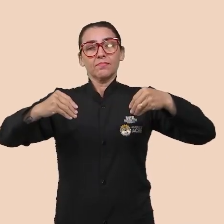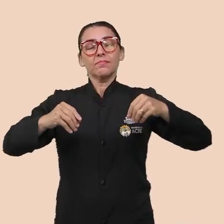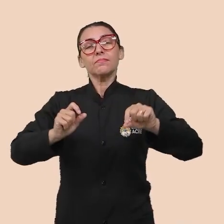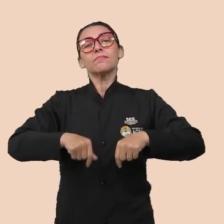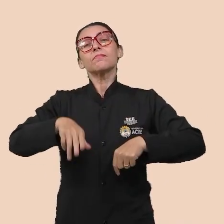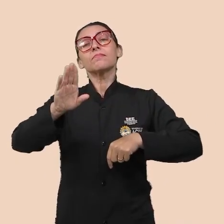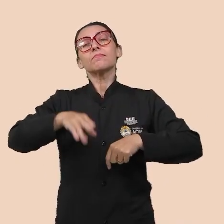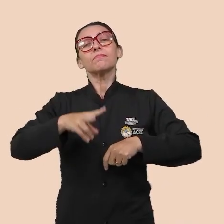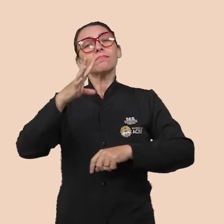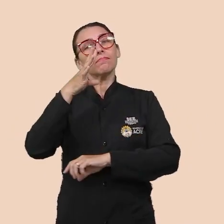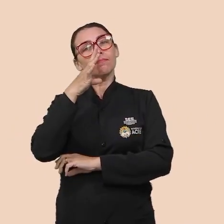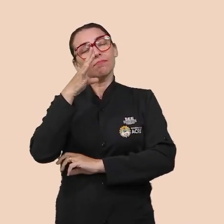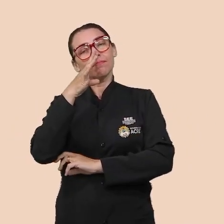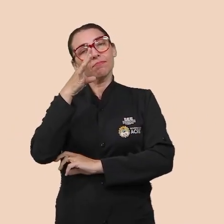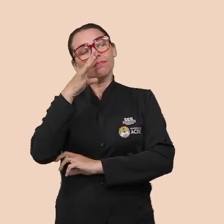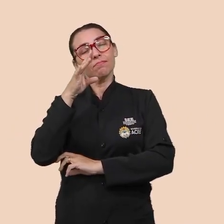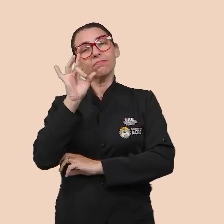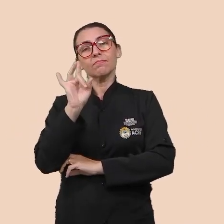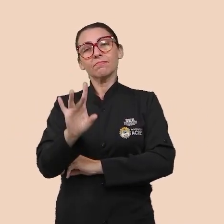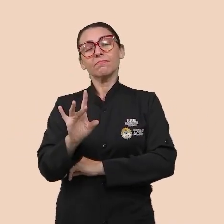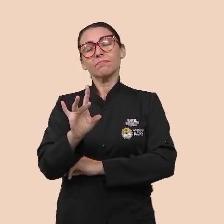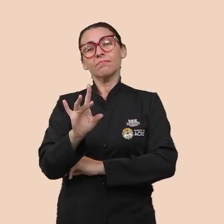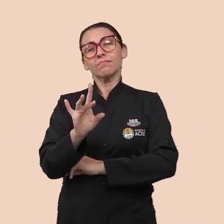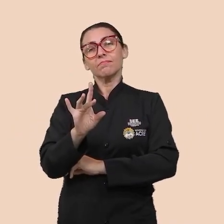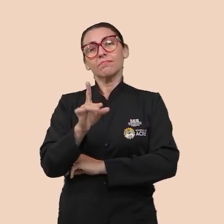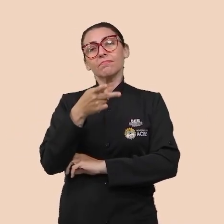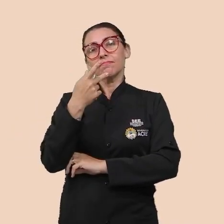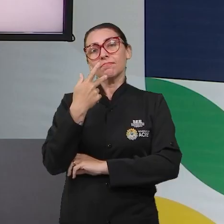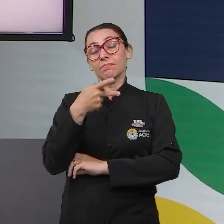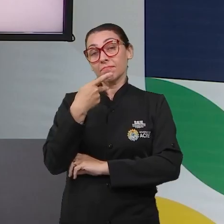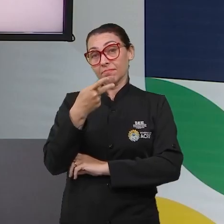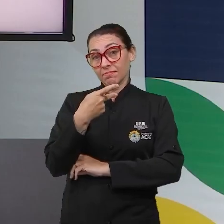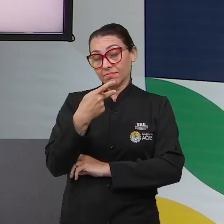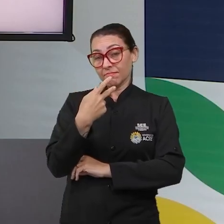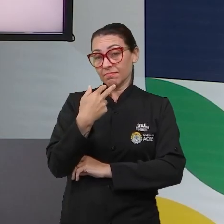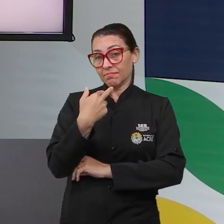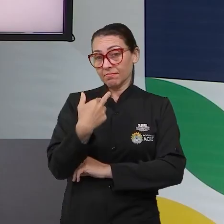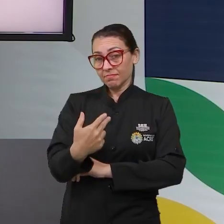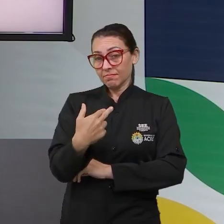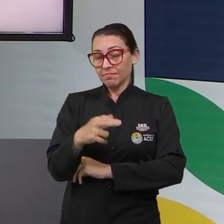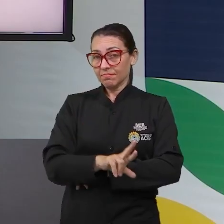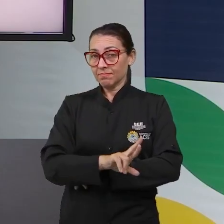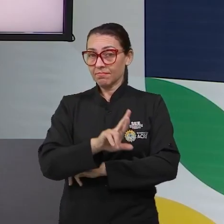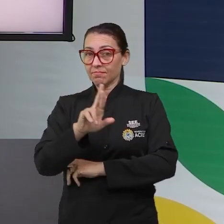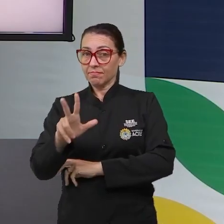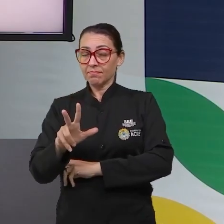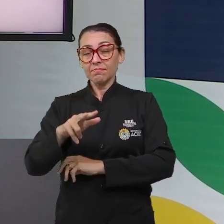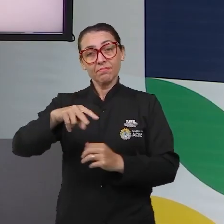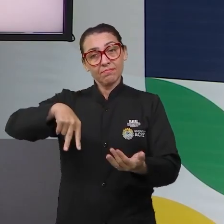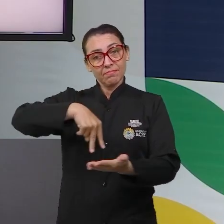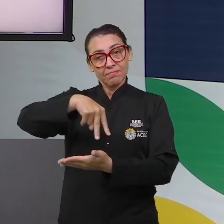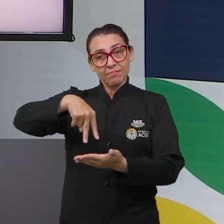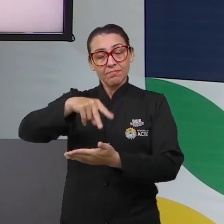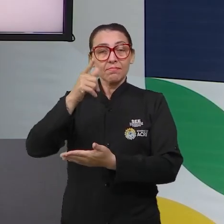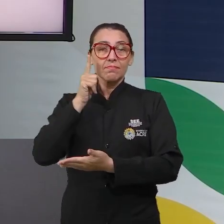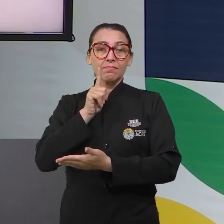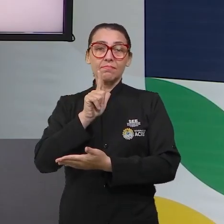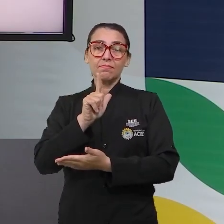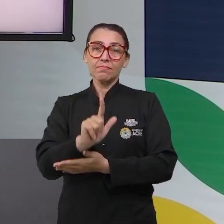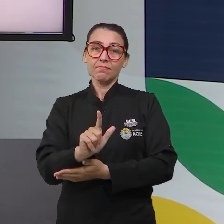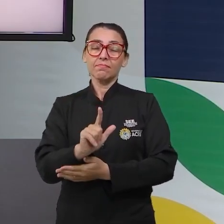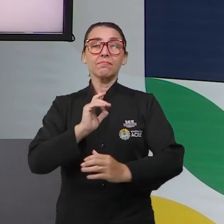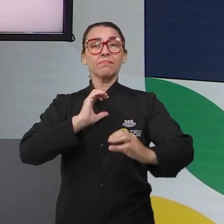quem observa, mesmo que falemos línguas diferentes, a dança ela consegue